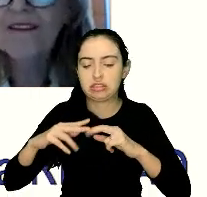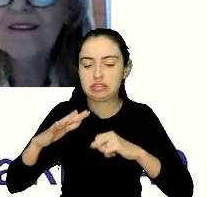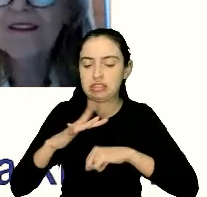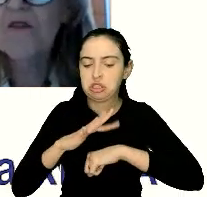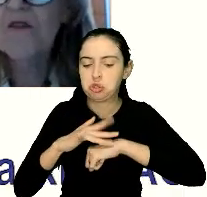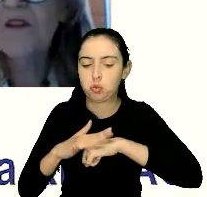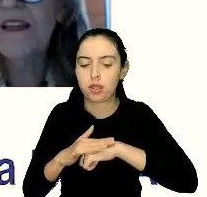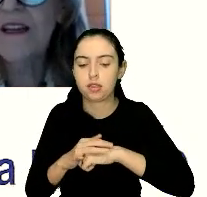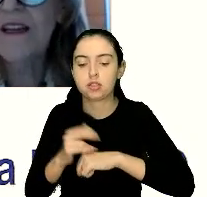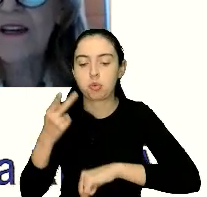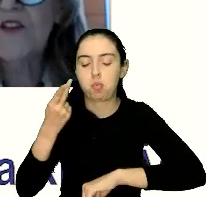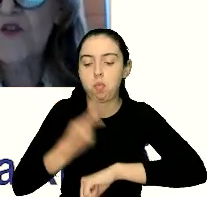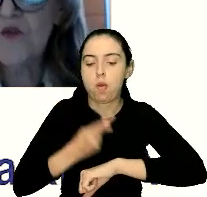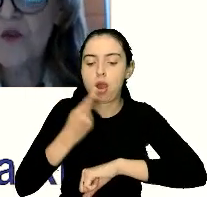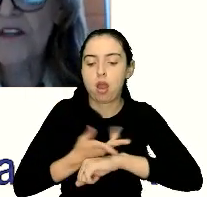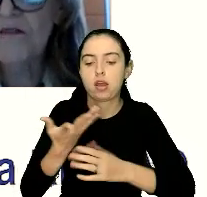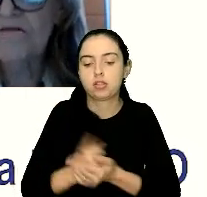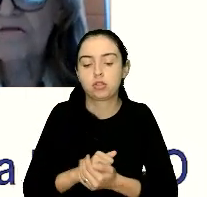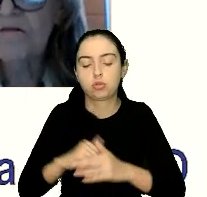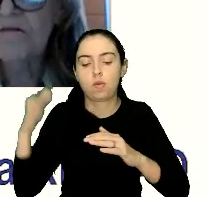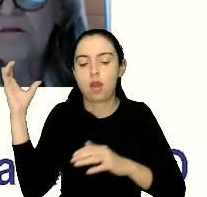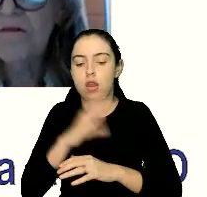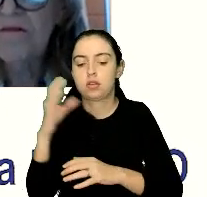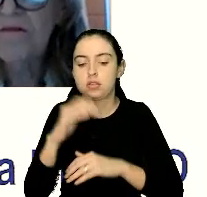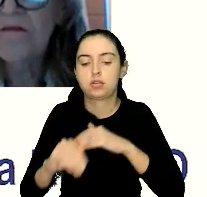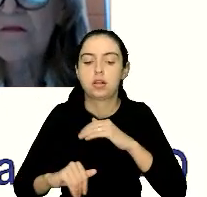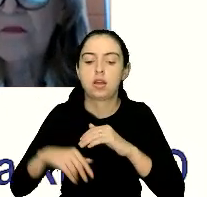aço, que vão acelerar a história.